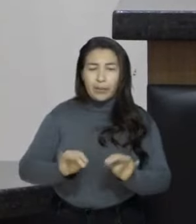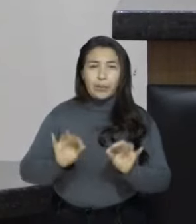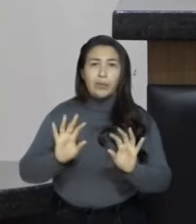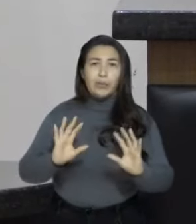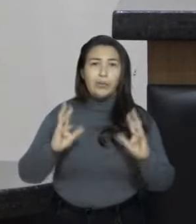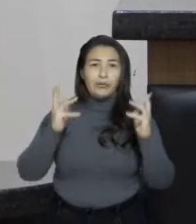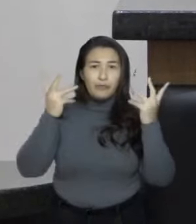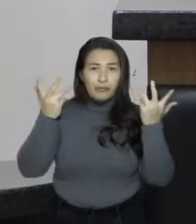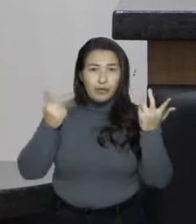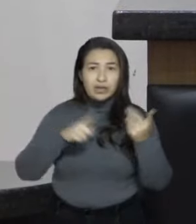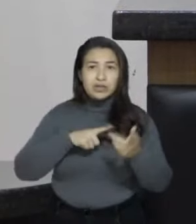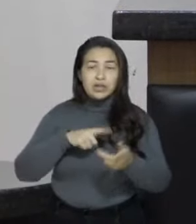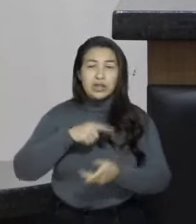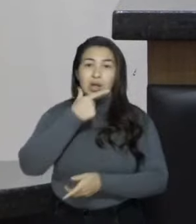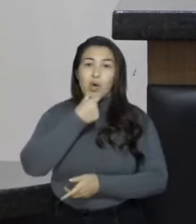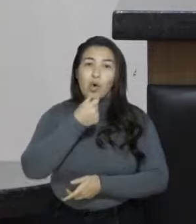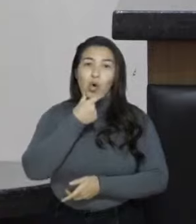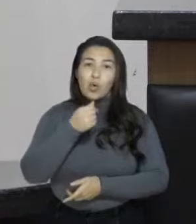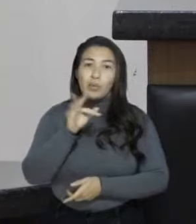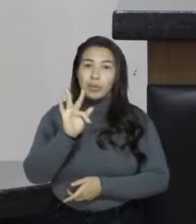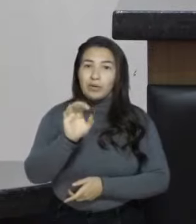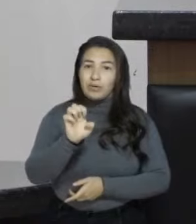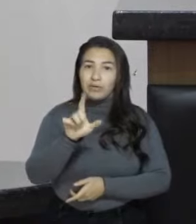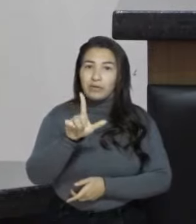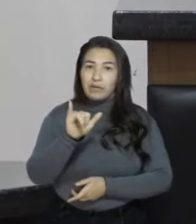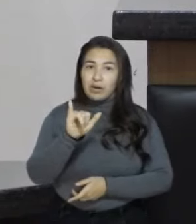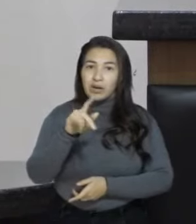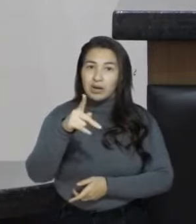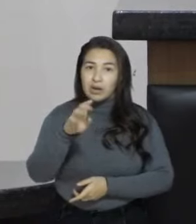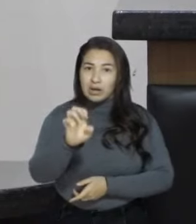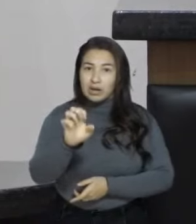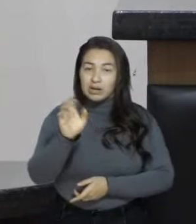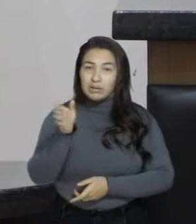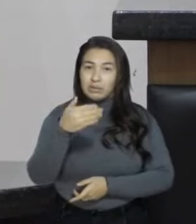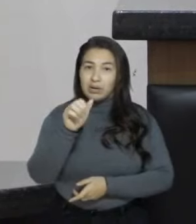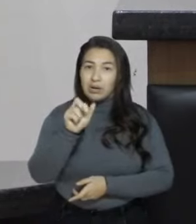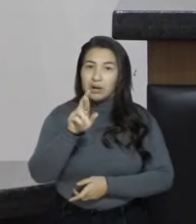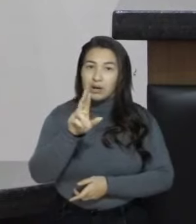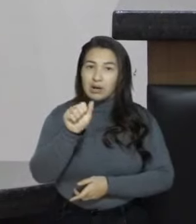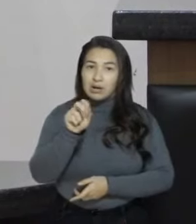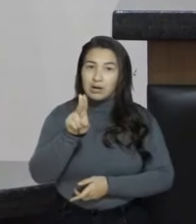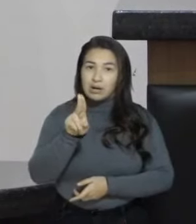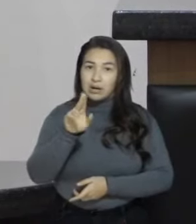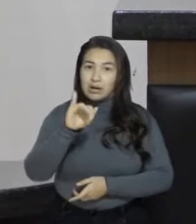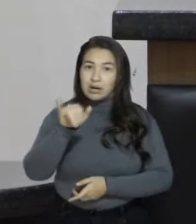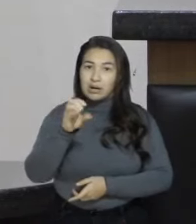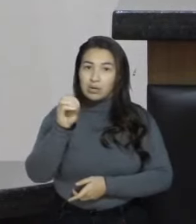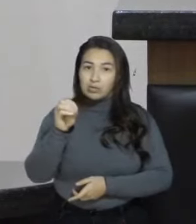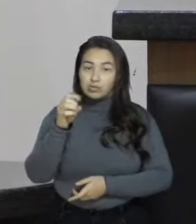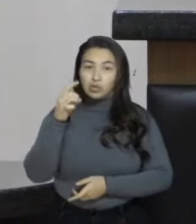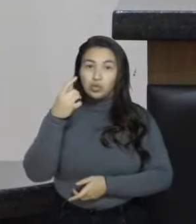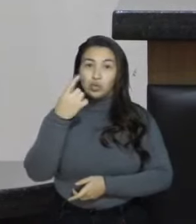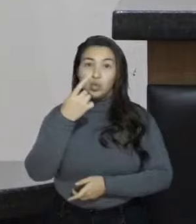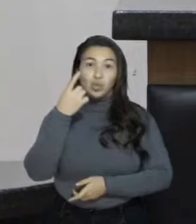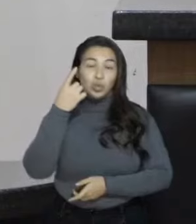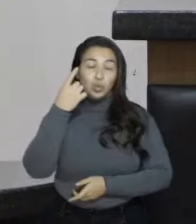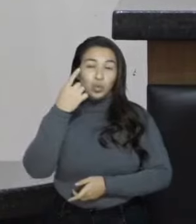a gente tem o Felipe Araújo que acontecerá no domingo com o encerramento do da festa e eu conto com a presença de todos vocês lá